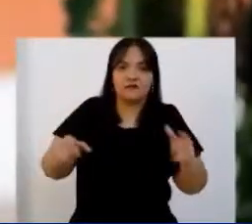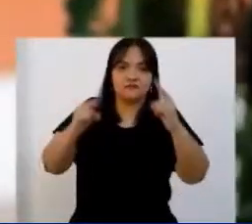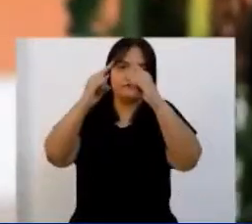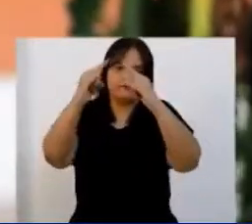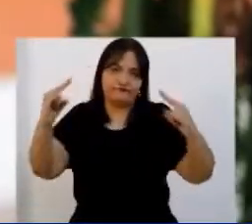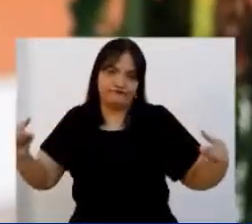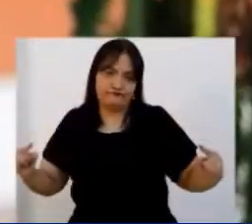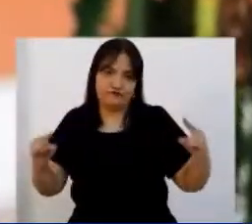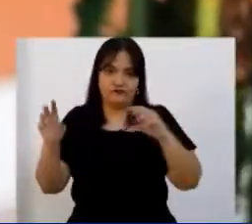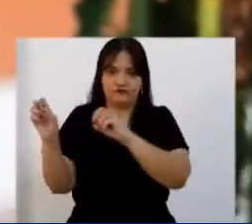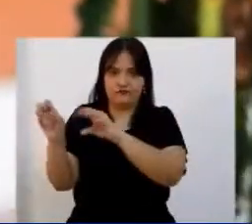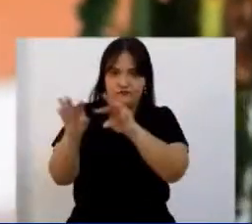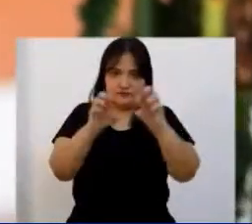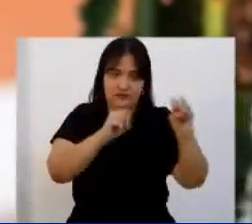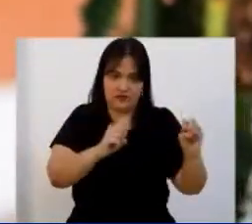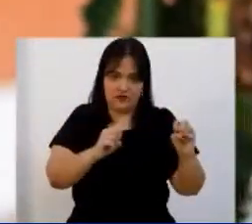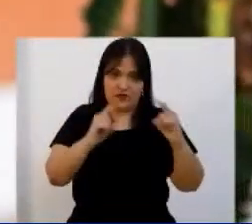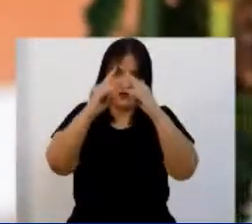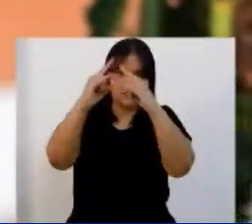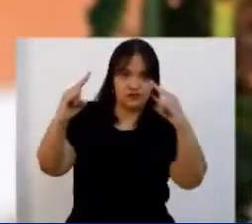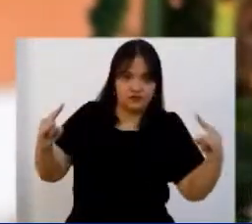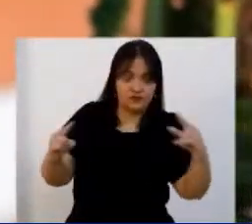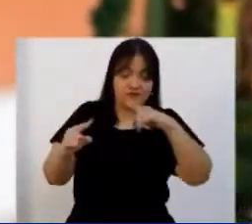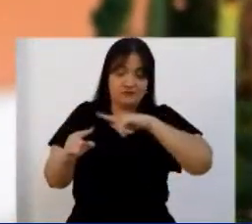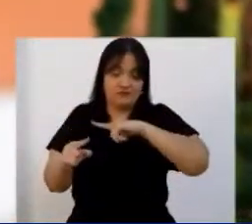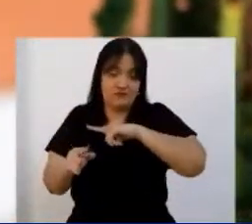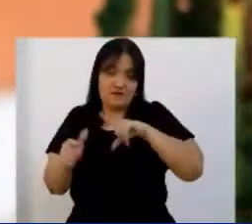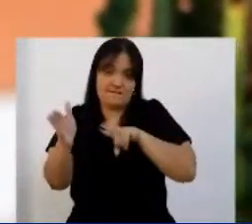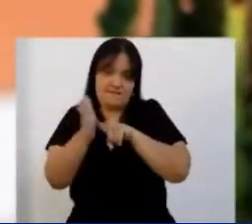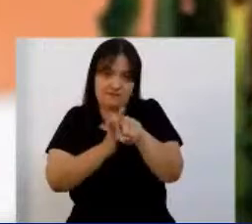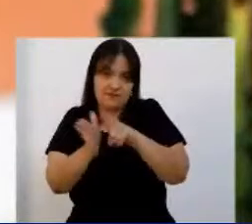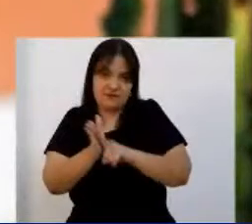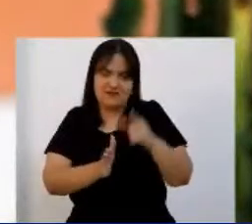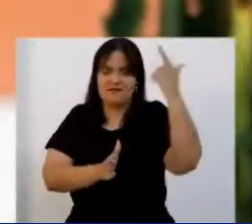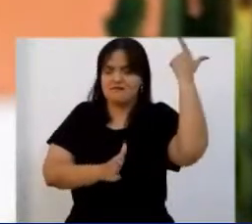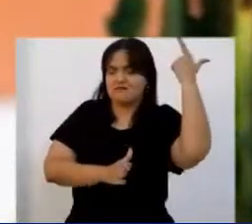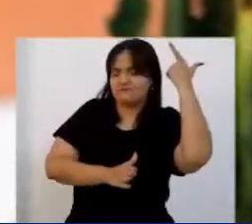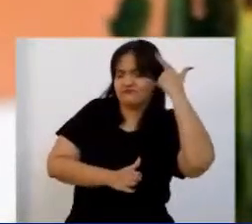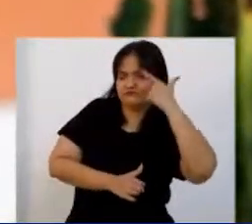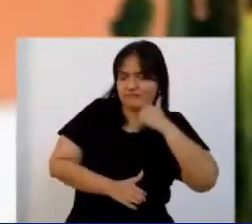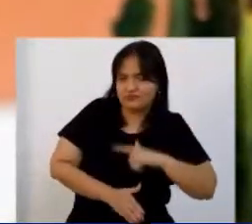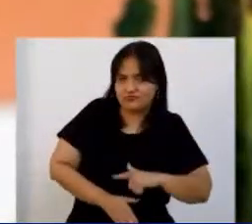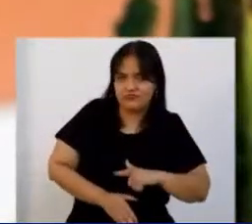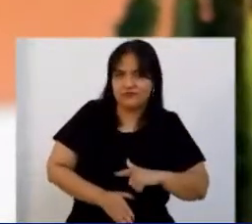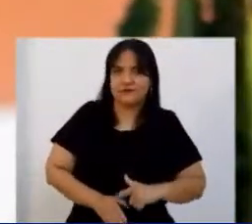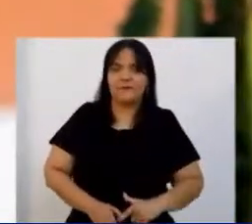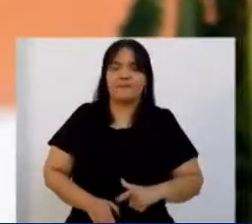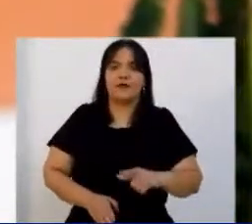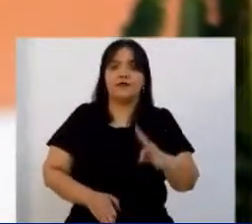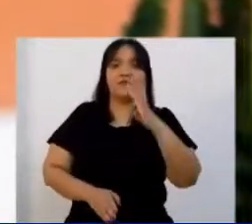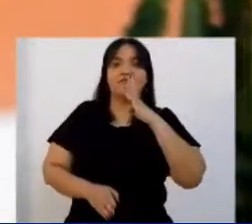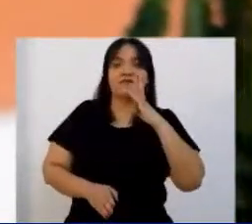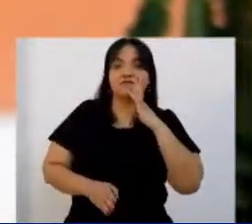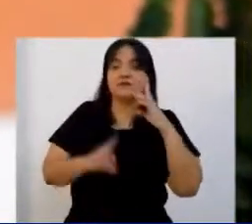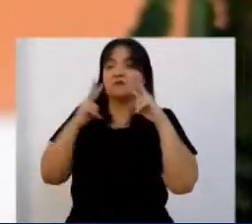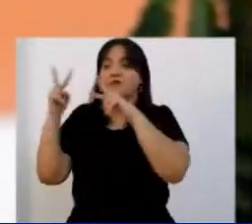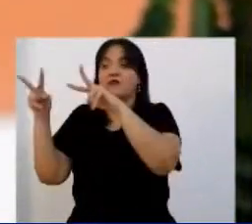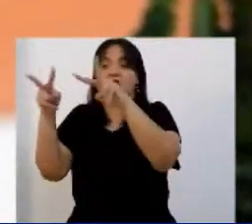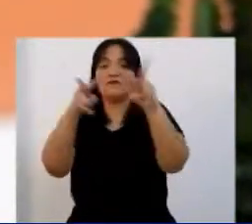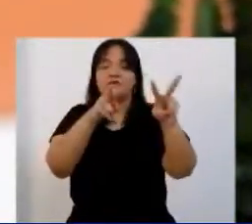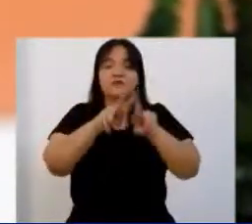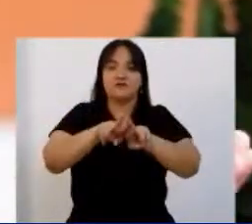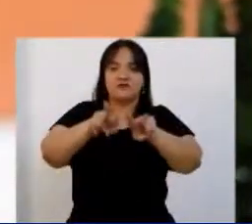instituições. Então, aquelas instituições que investem, elas ganham uma visibilidade